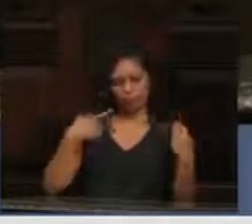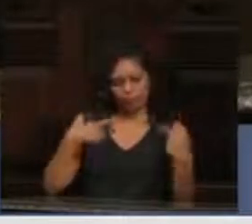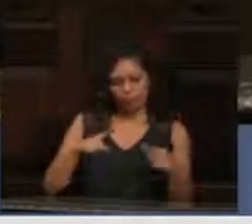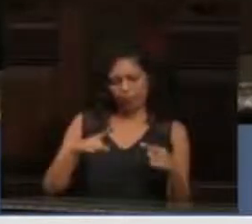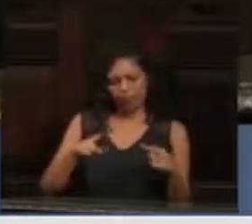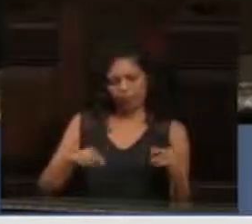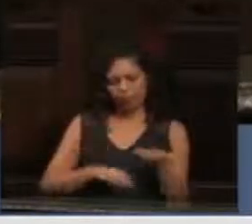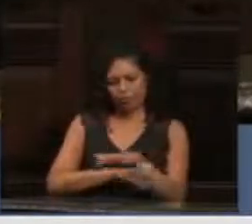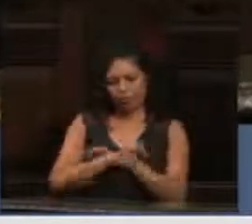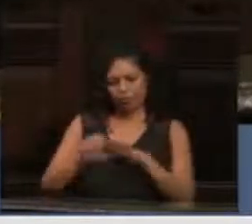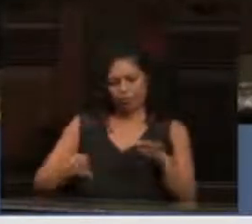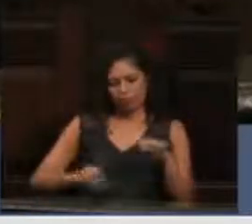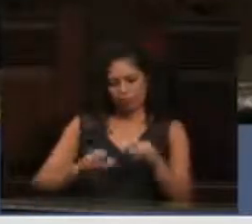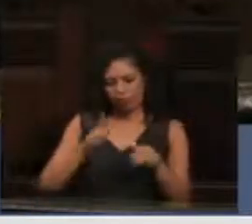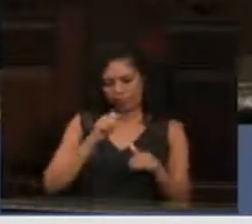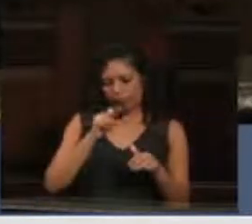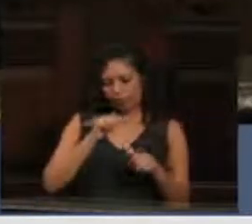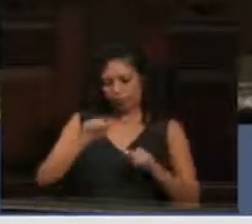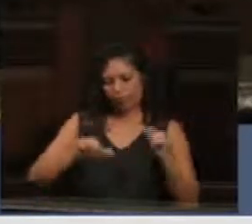à privatização da SEDAI.